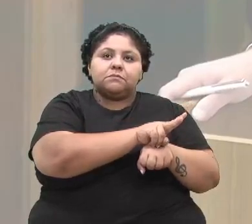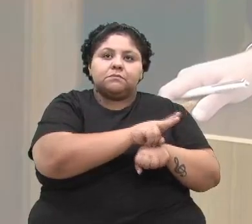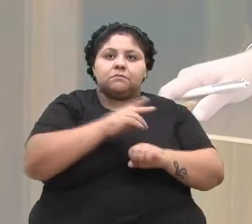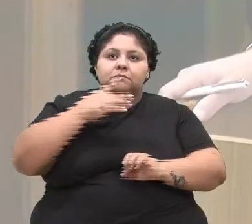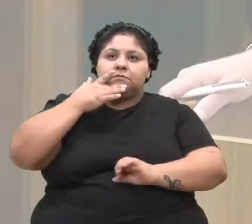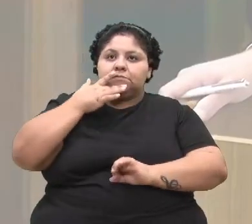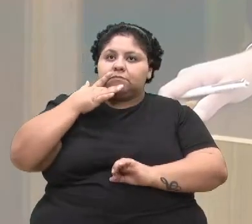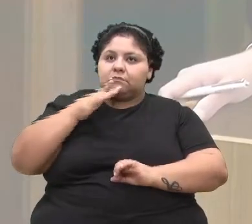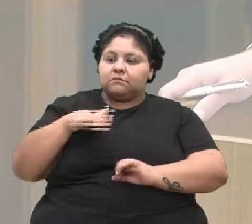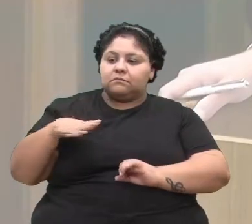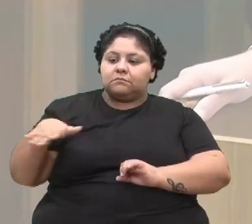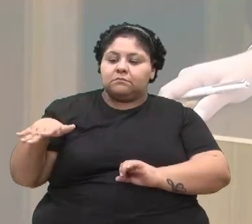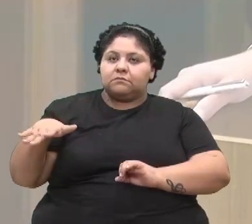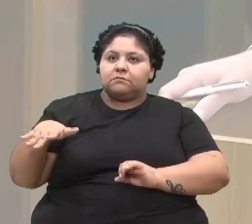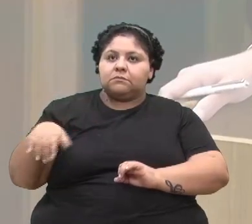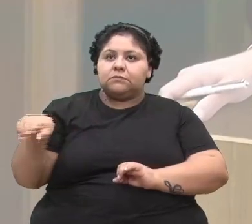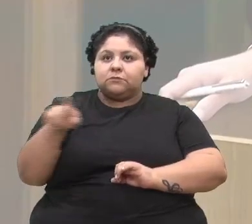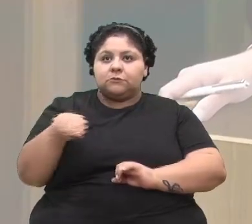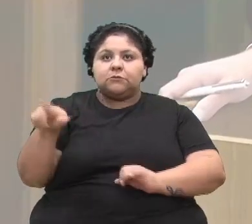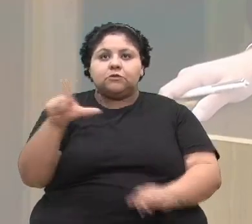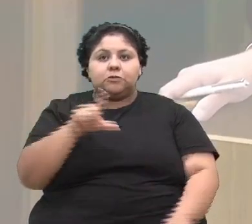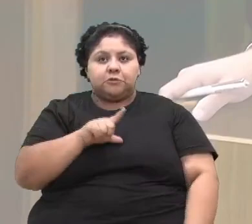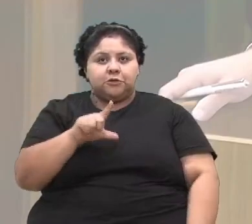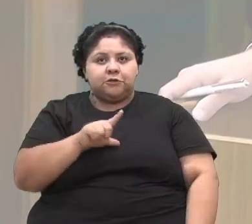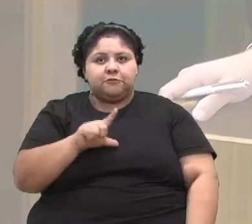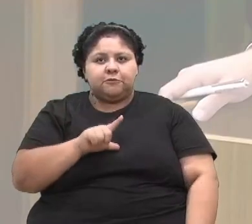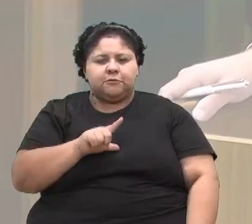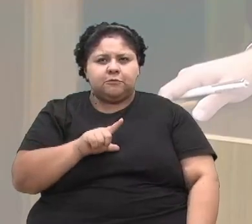infantil, a qual nós tivemos aí,